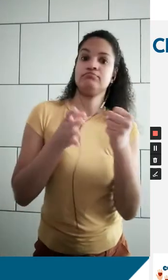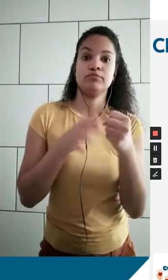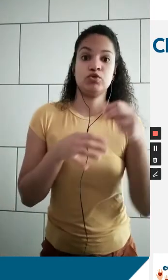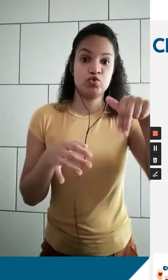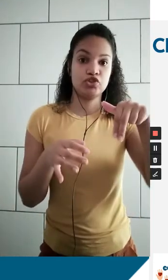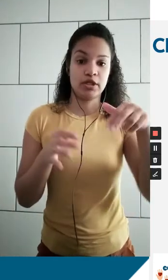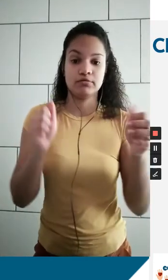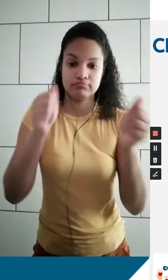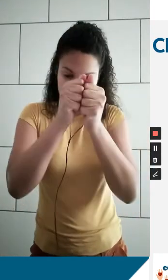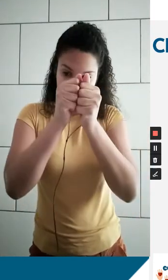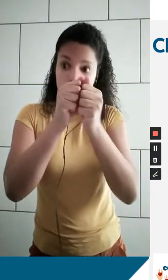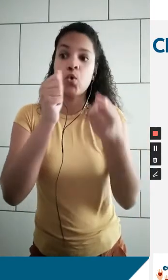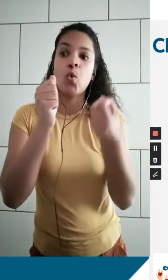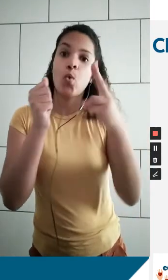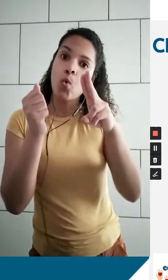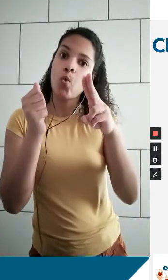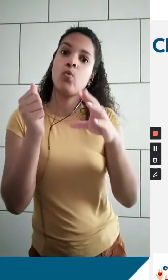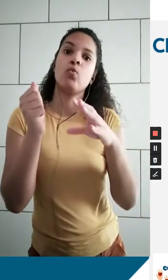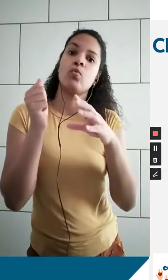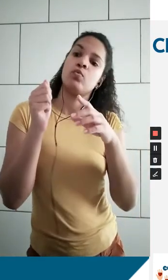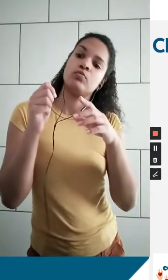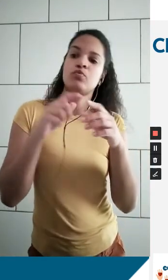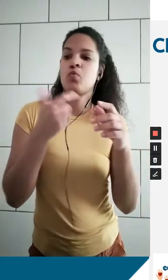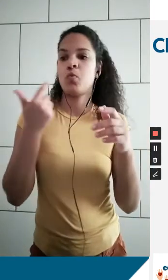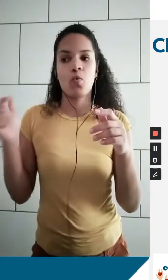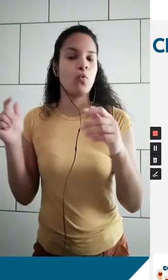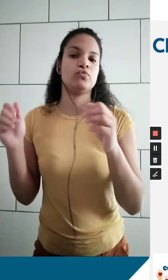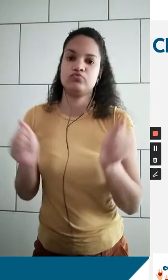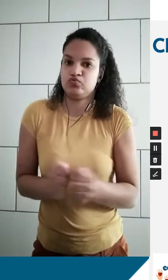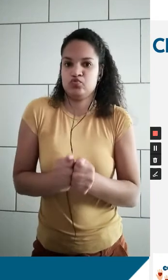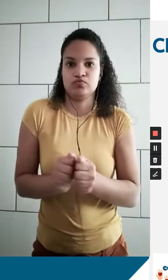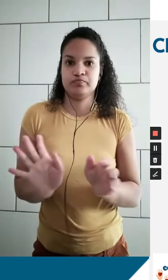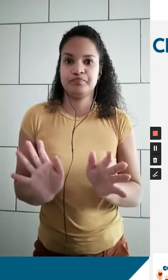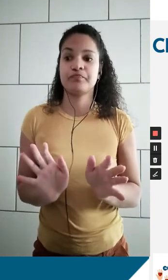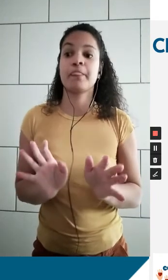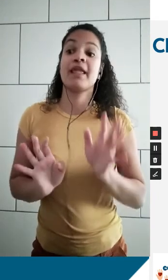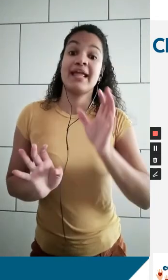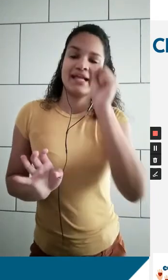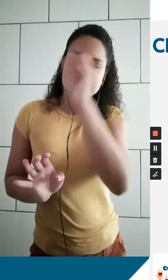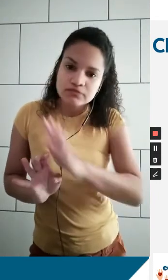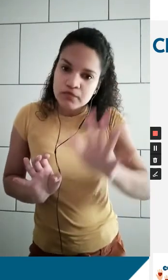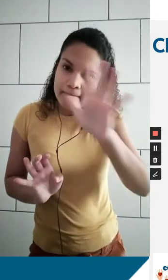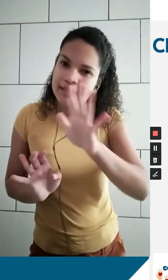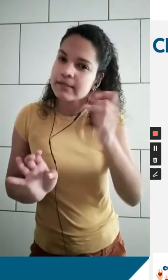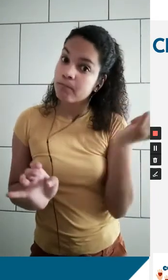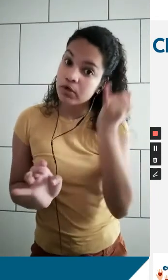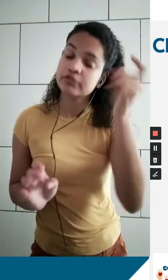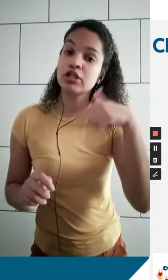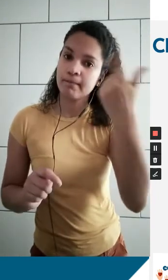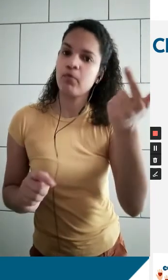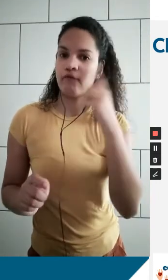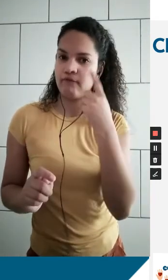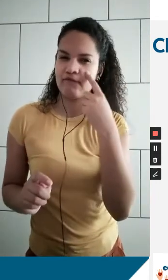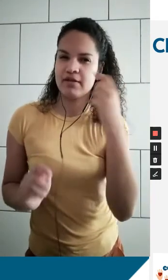timina com adenina, ou guanina com citosina. Sempre assim. E este formato ele é importante,